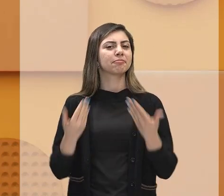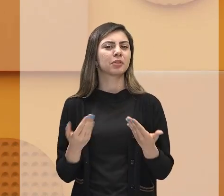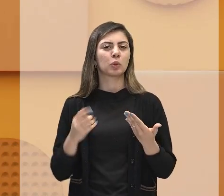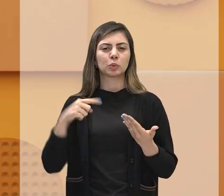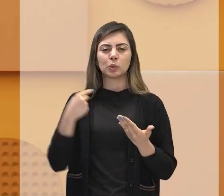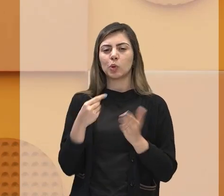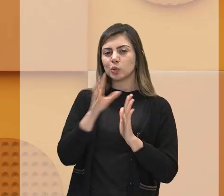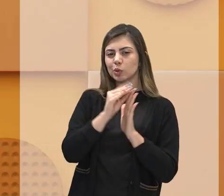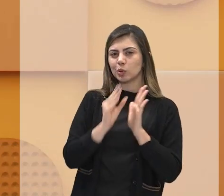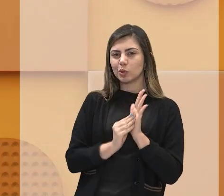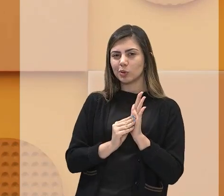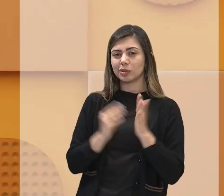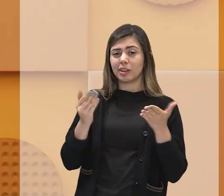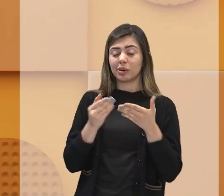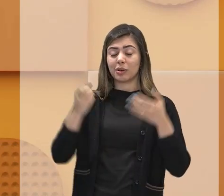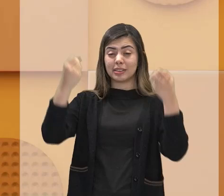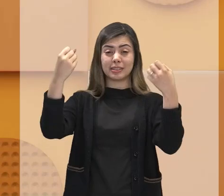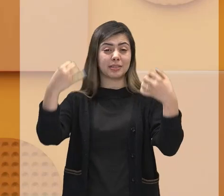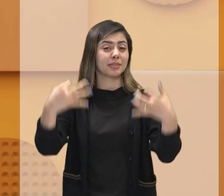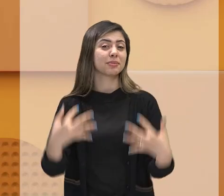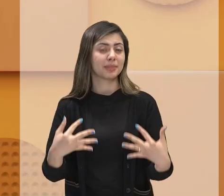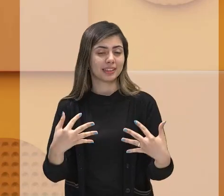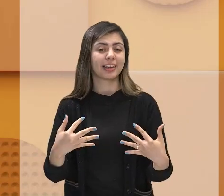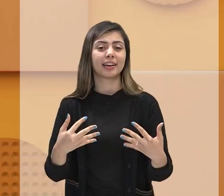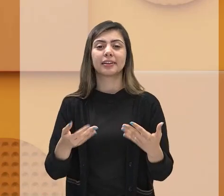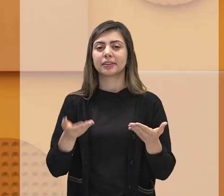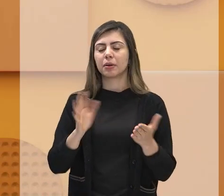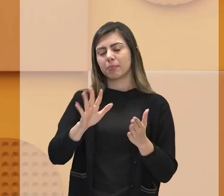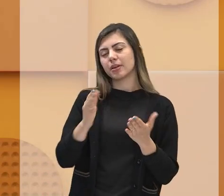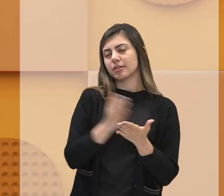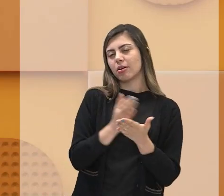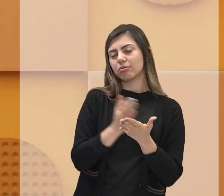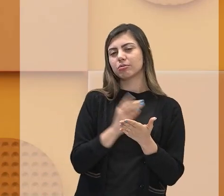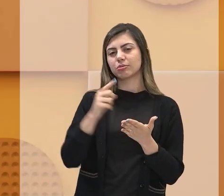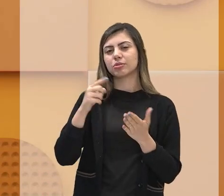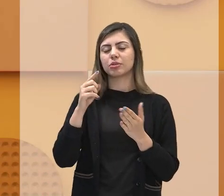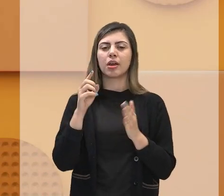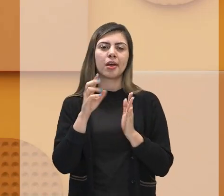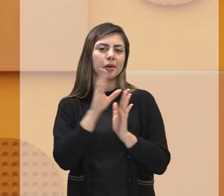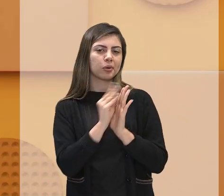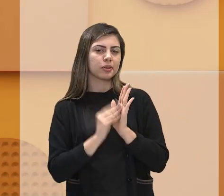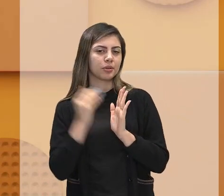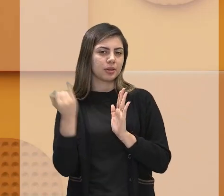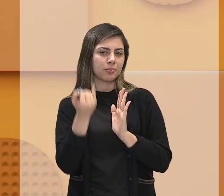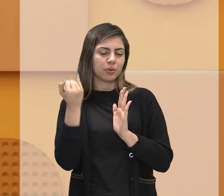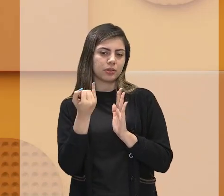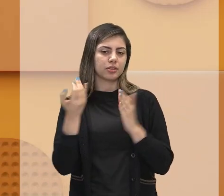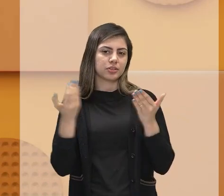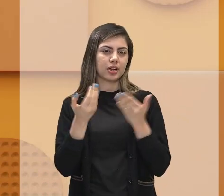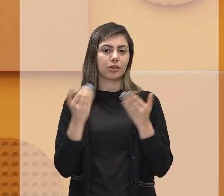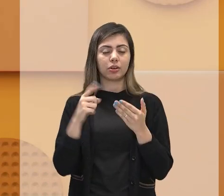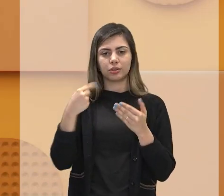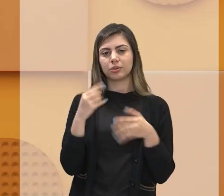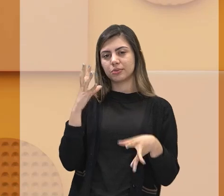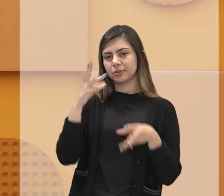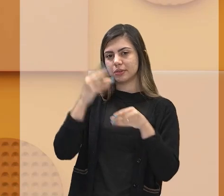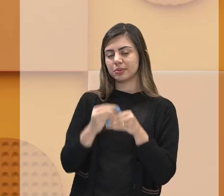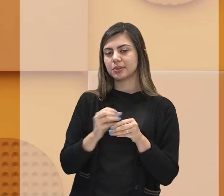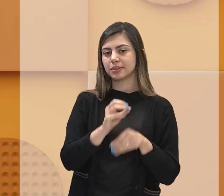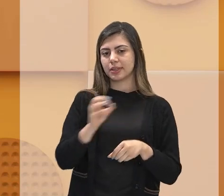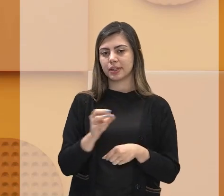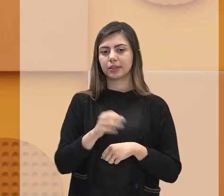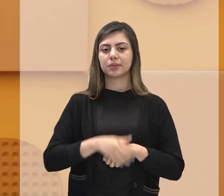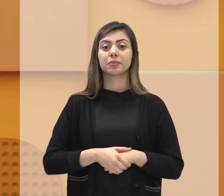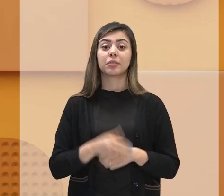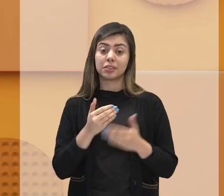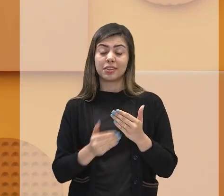de volta para a gente rever tudo. Então, uma parte do que a gente viu, nós vamos resgatar e o que vai ser revisto hoje é parte do que vai